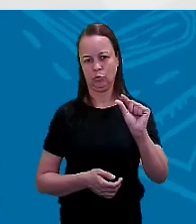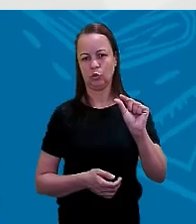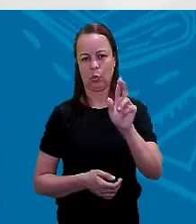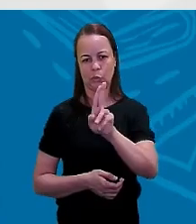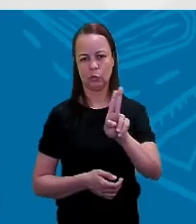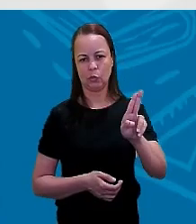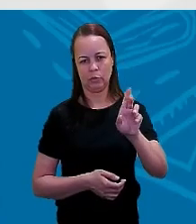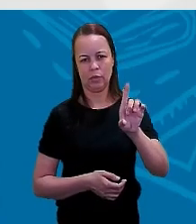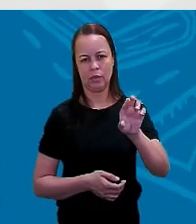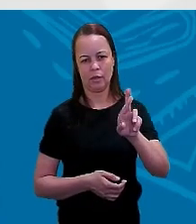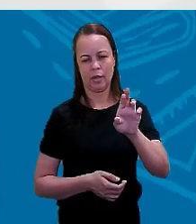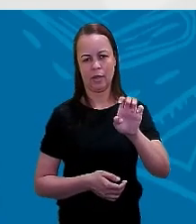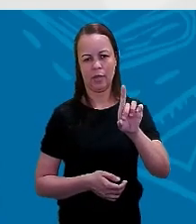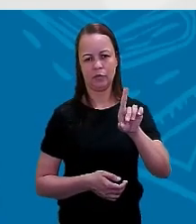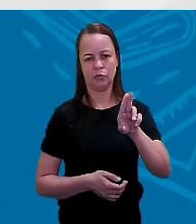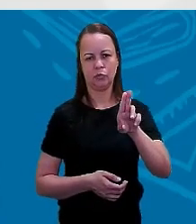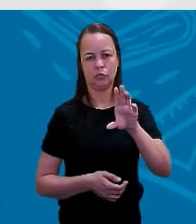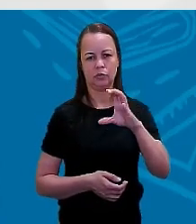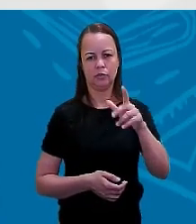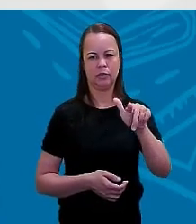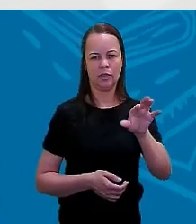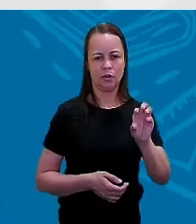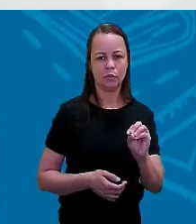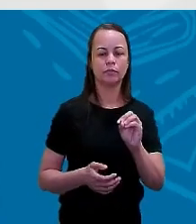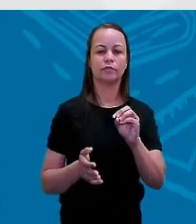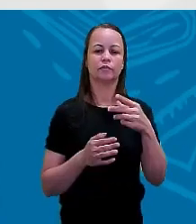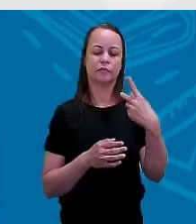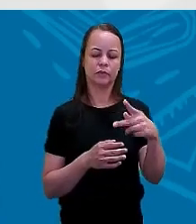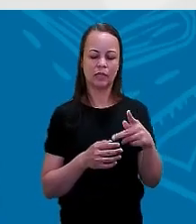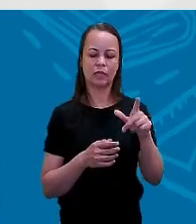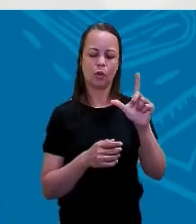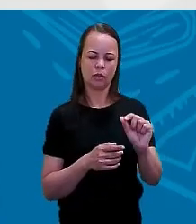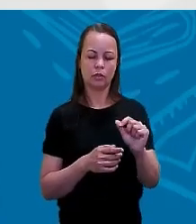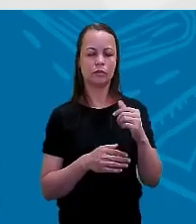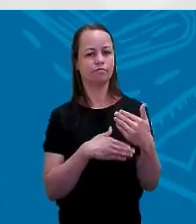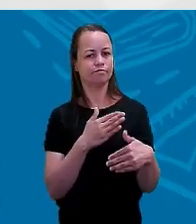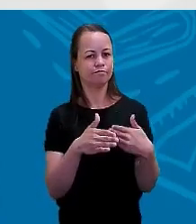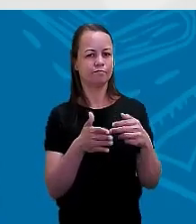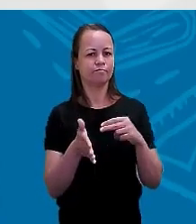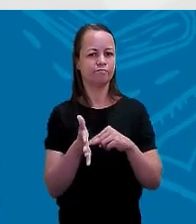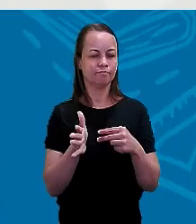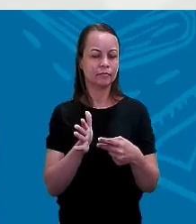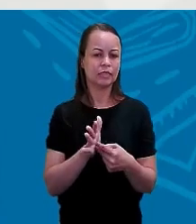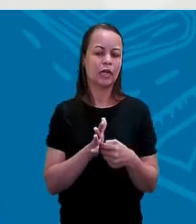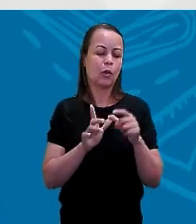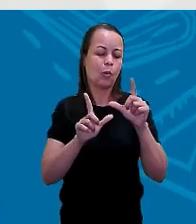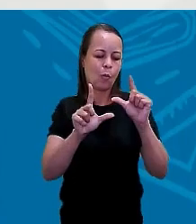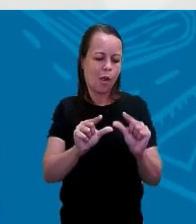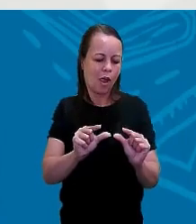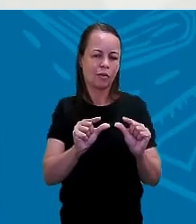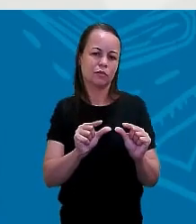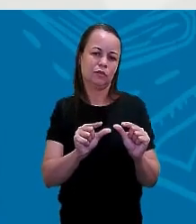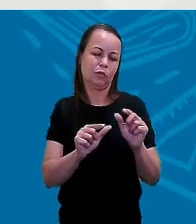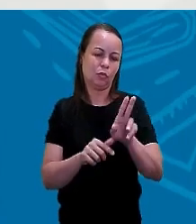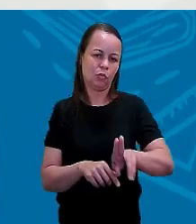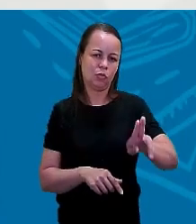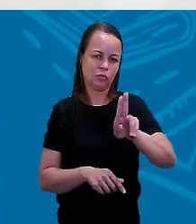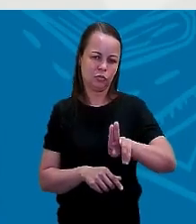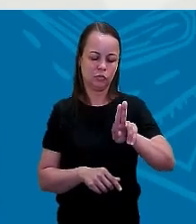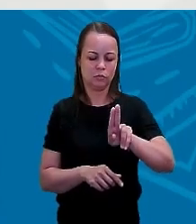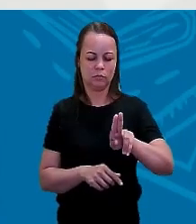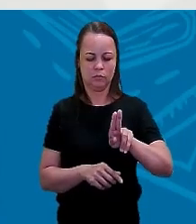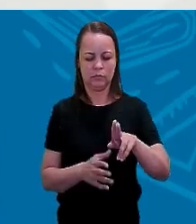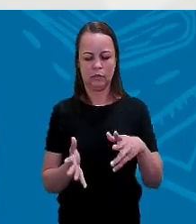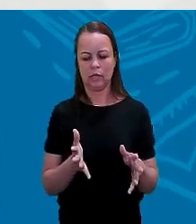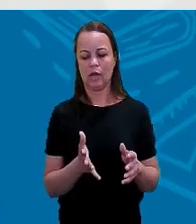vou diminuir, eu vou reduzir o uso de determinados produtos e com aquela redução daquele uso daquele produto,